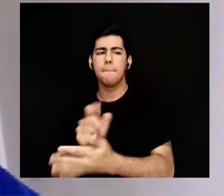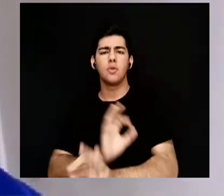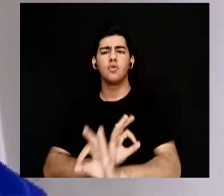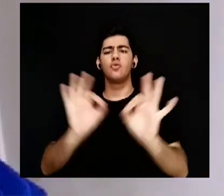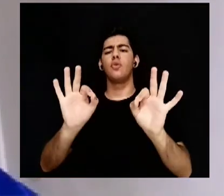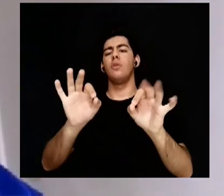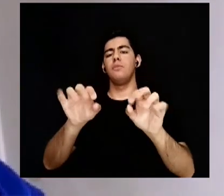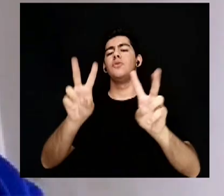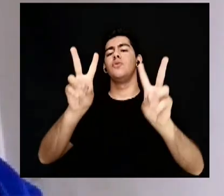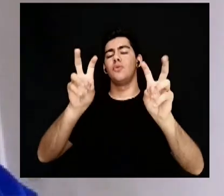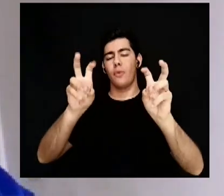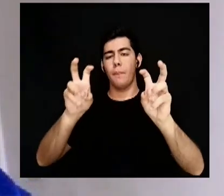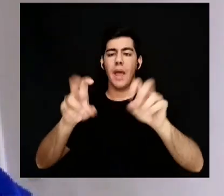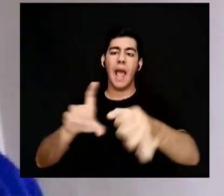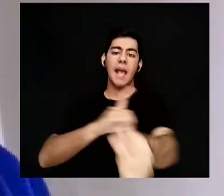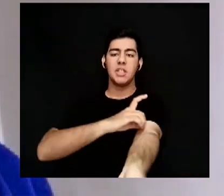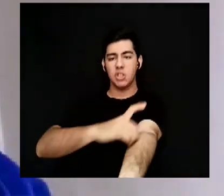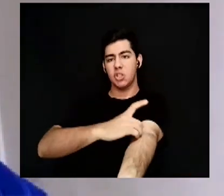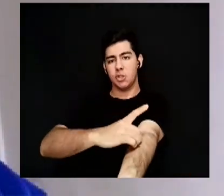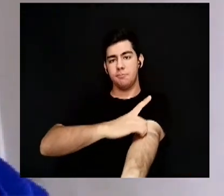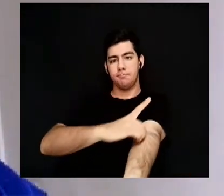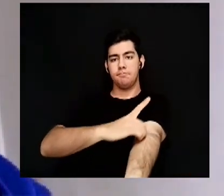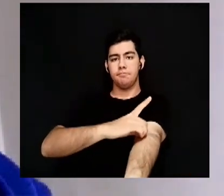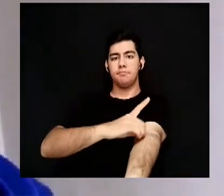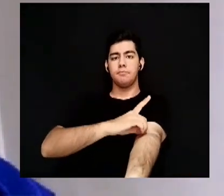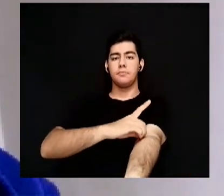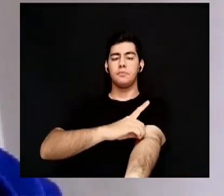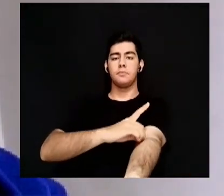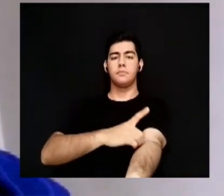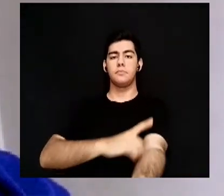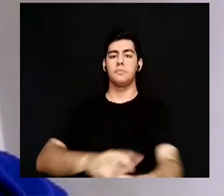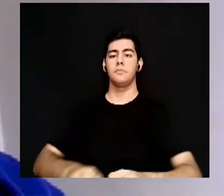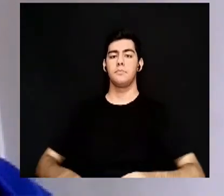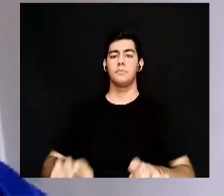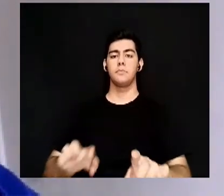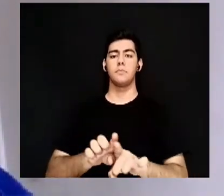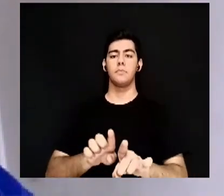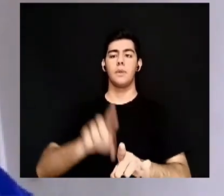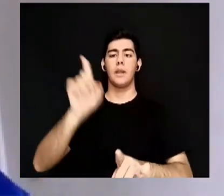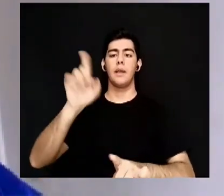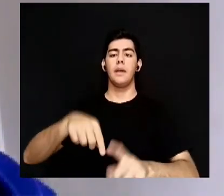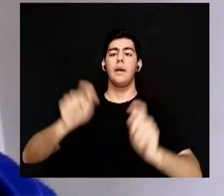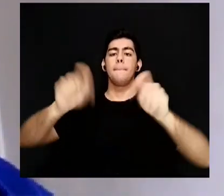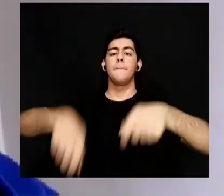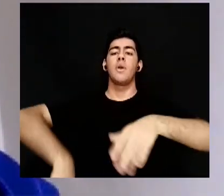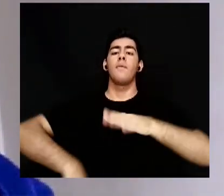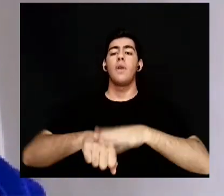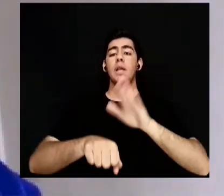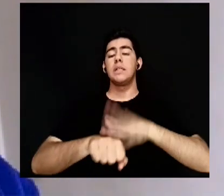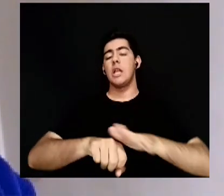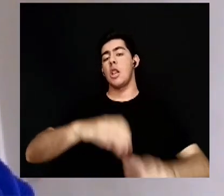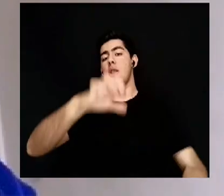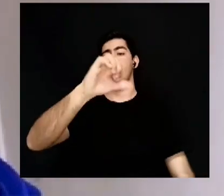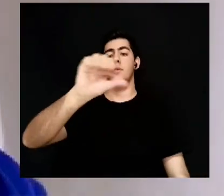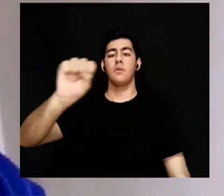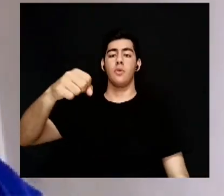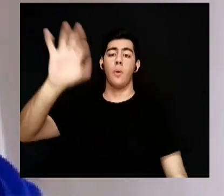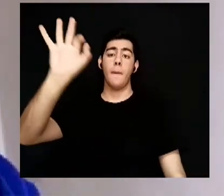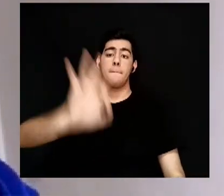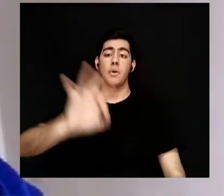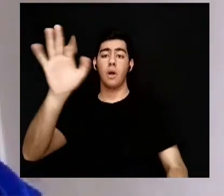para diabetes, né, inclusive o Mounjaro, ele é capaz de reverter em 98% o pré-diabetes, então, assim,